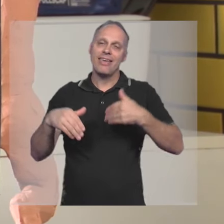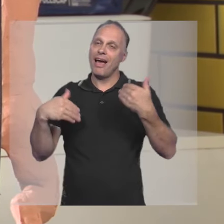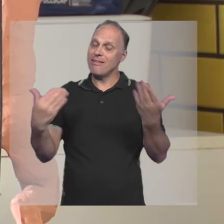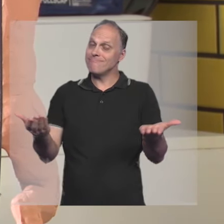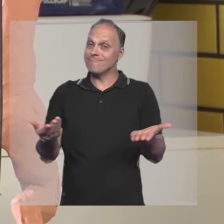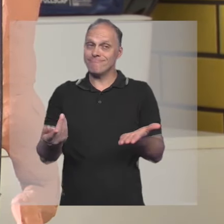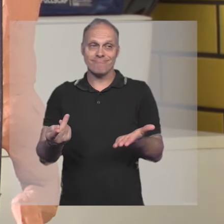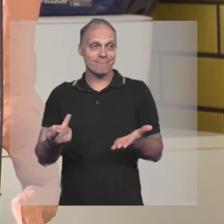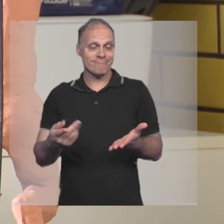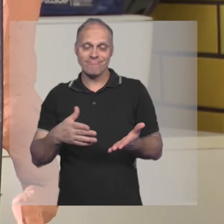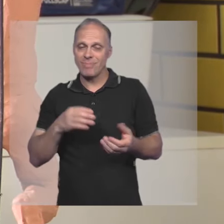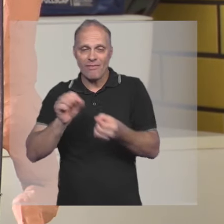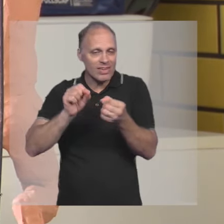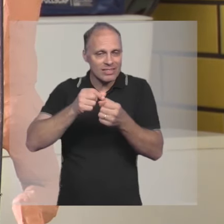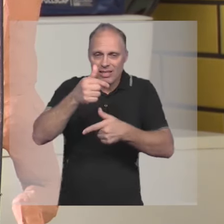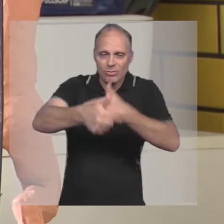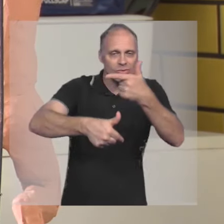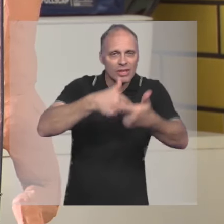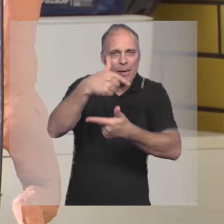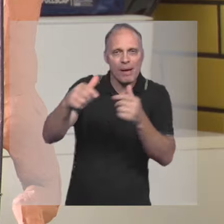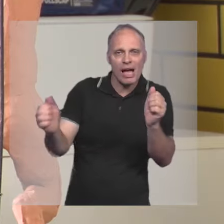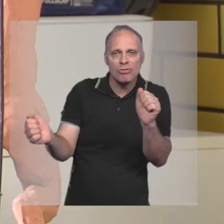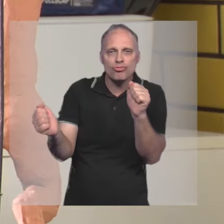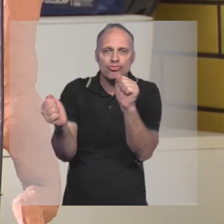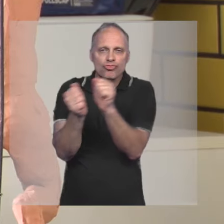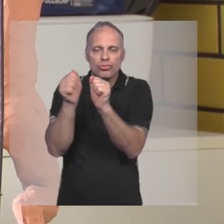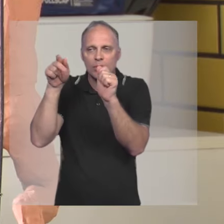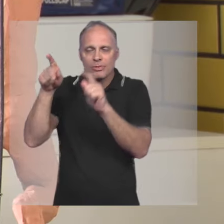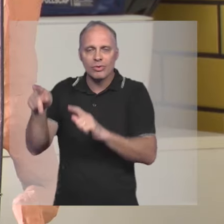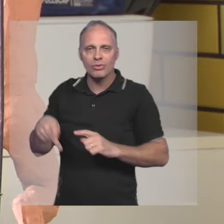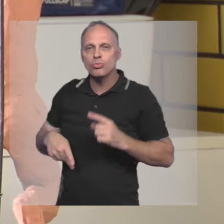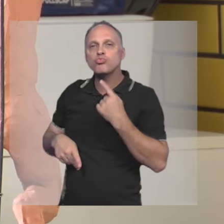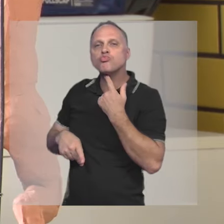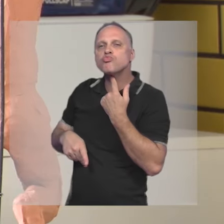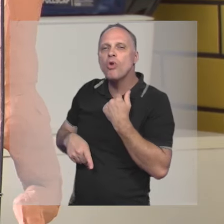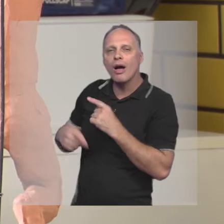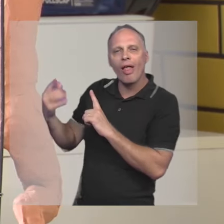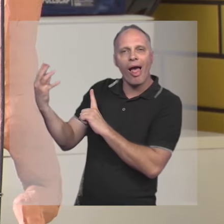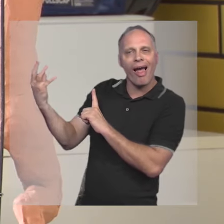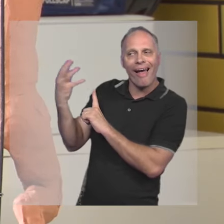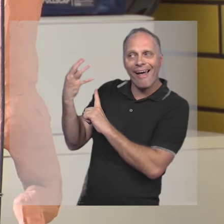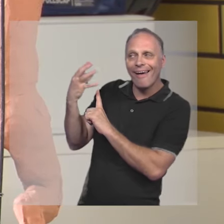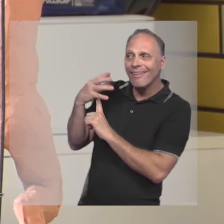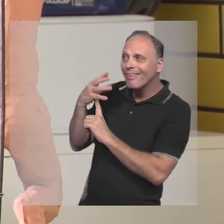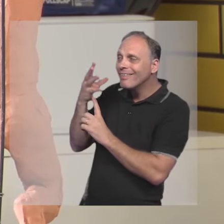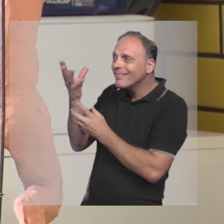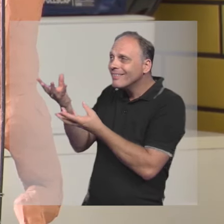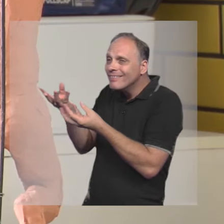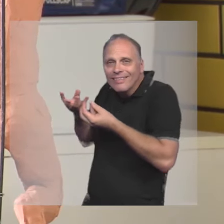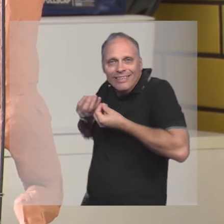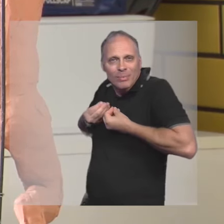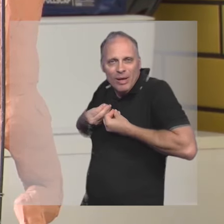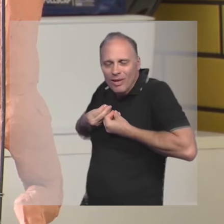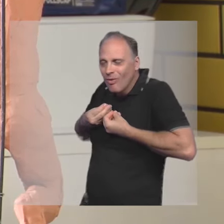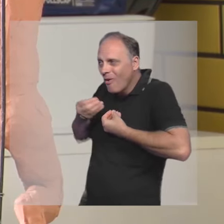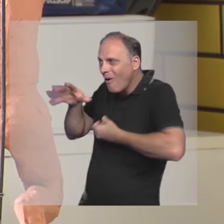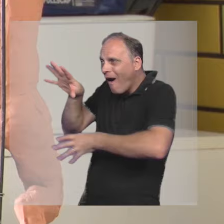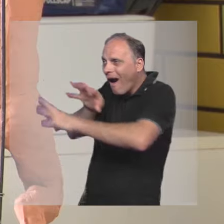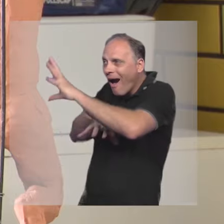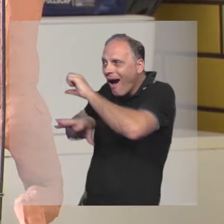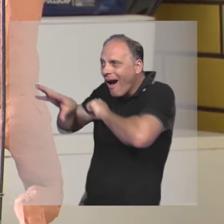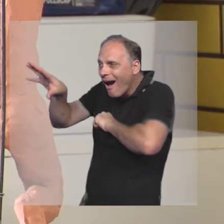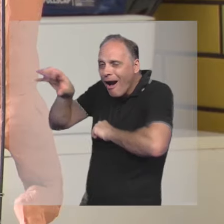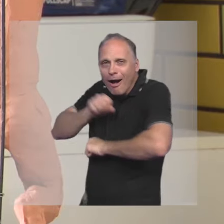e de repente tu tá produzindo, tu tá dividindo o palco com eles, isso é sensacional, e tanto eu gosto